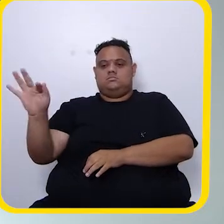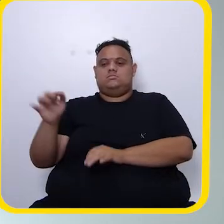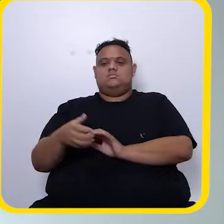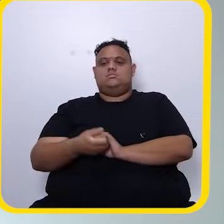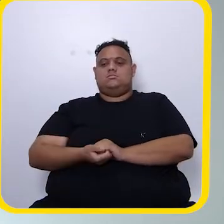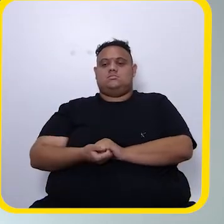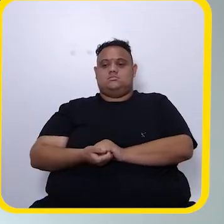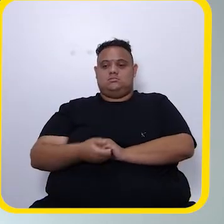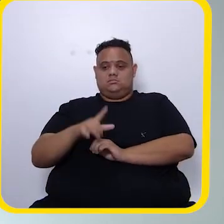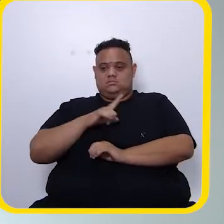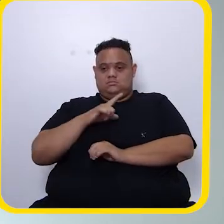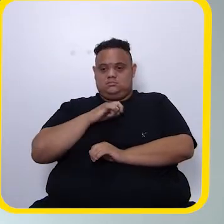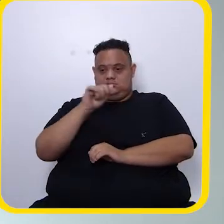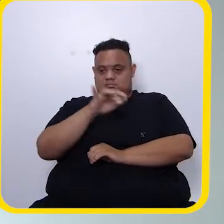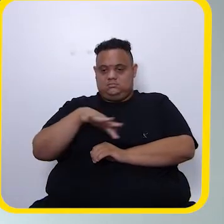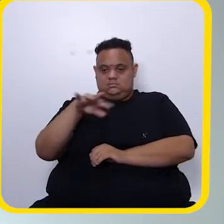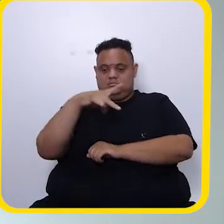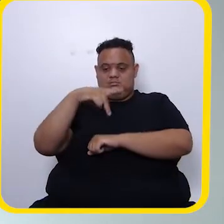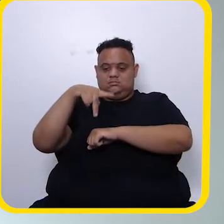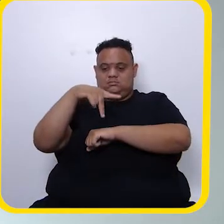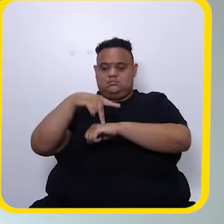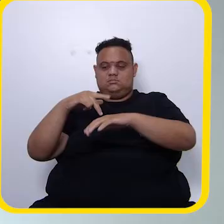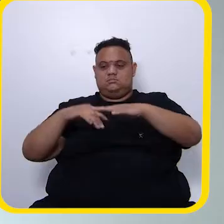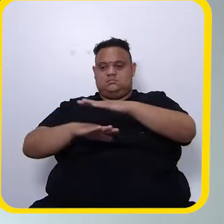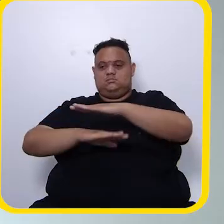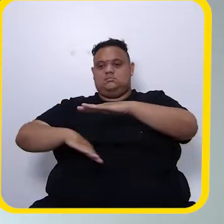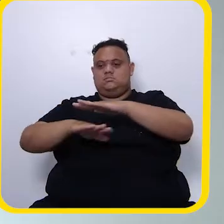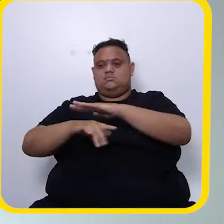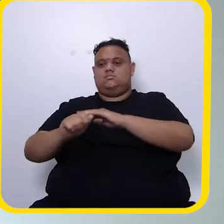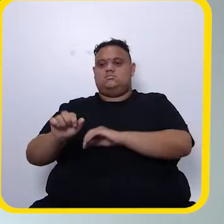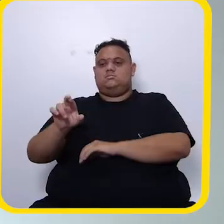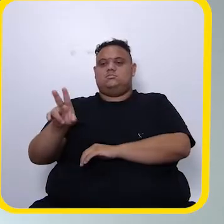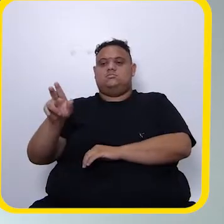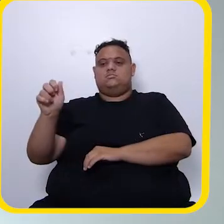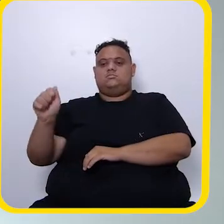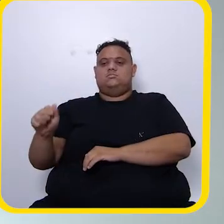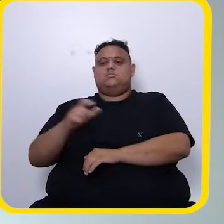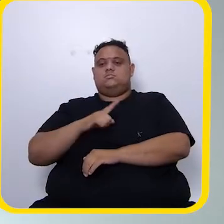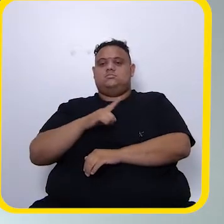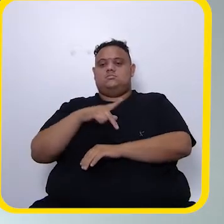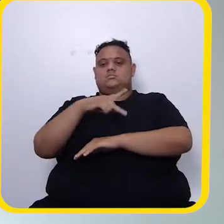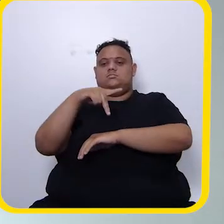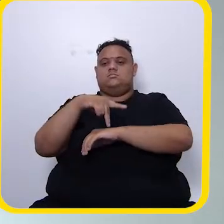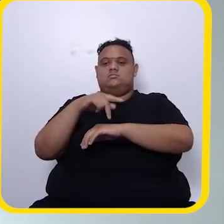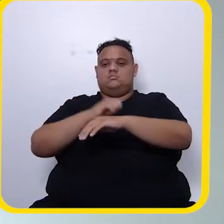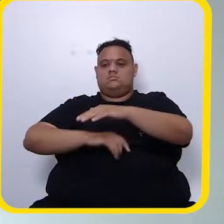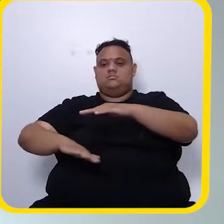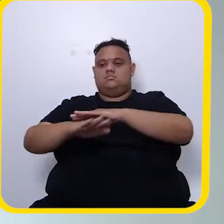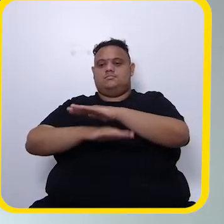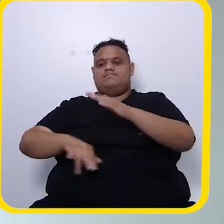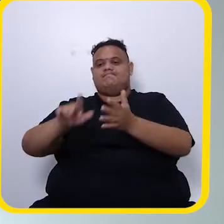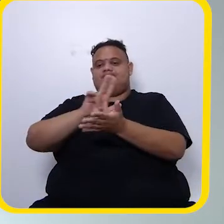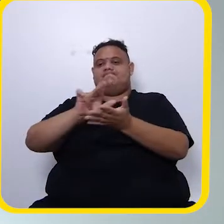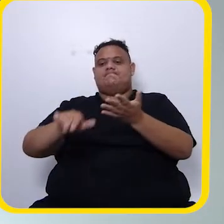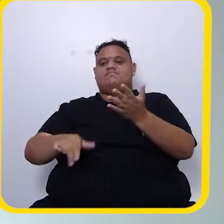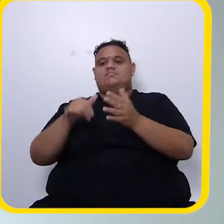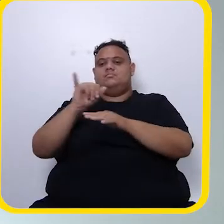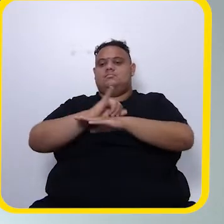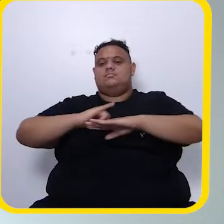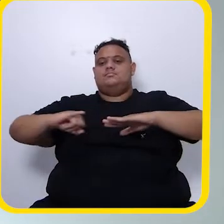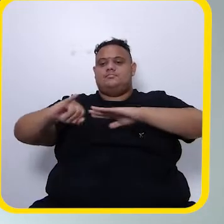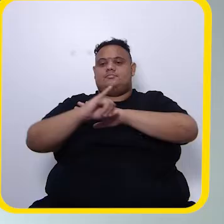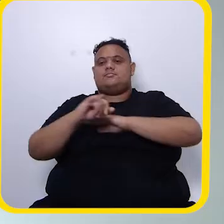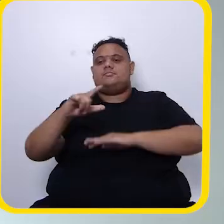aí Curaçao, pertence aos Países Baixos. Aruba também pertence aos Países Baixos. Então, várias dessas